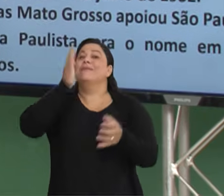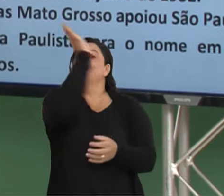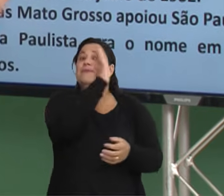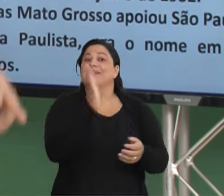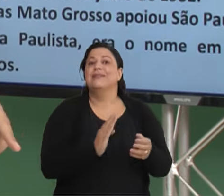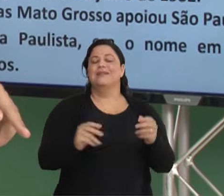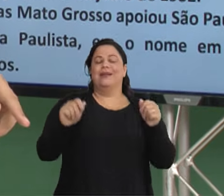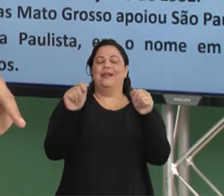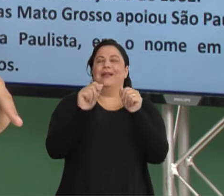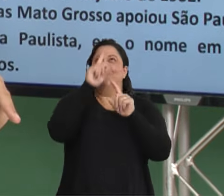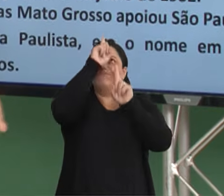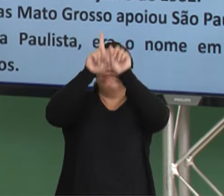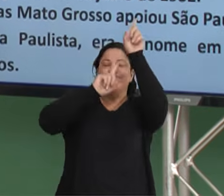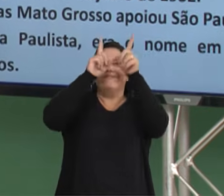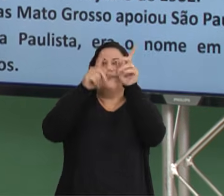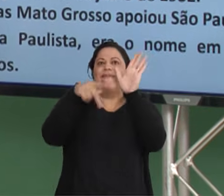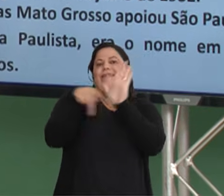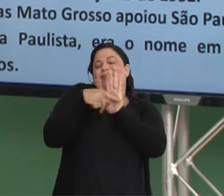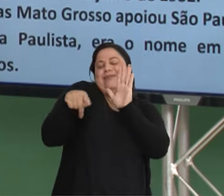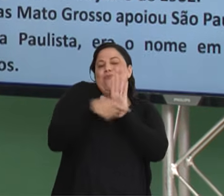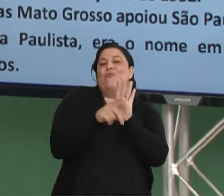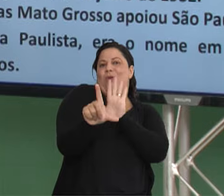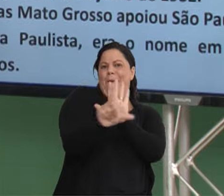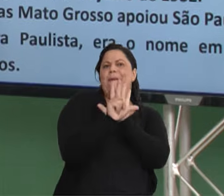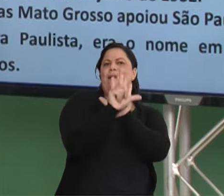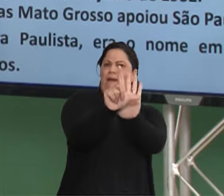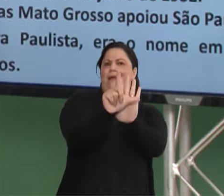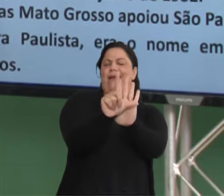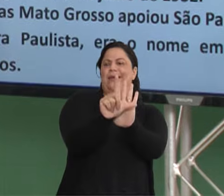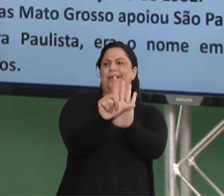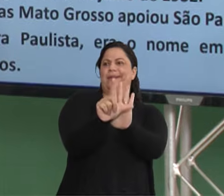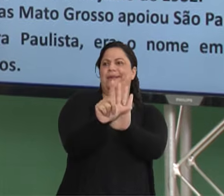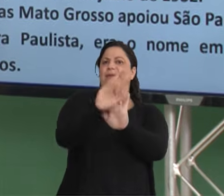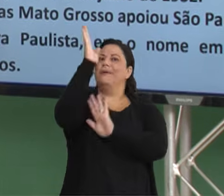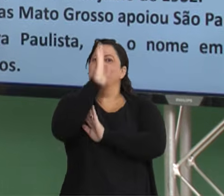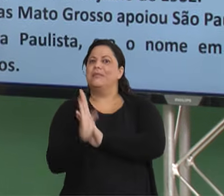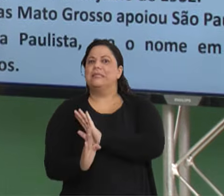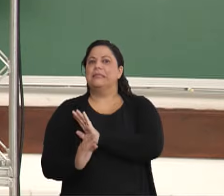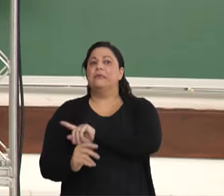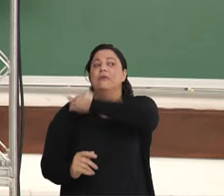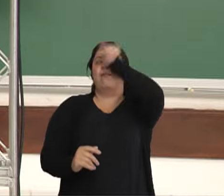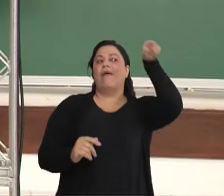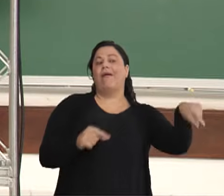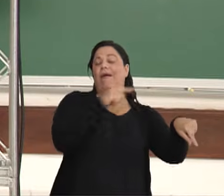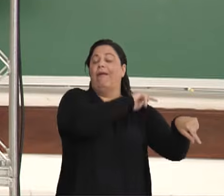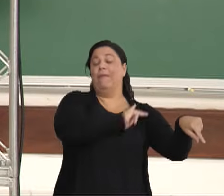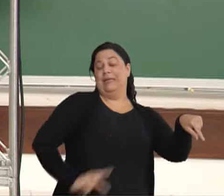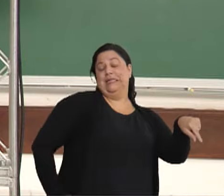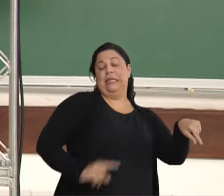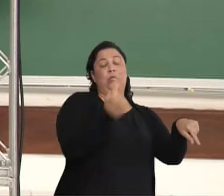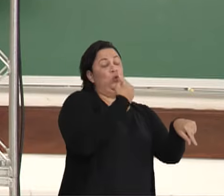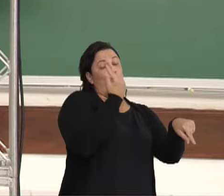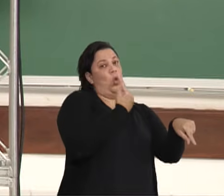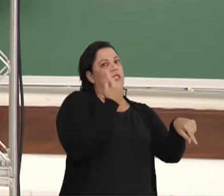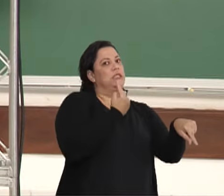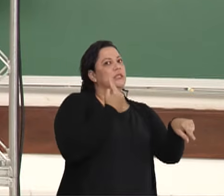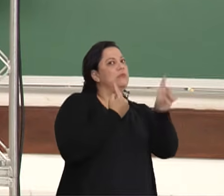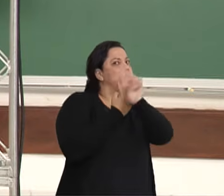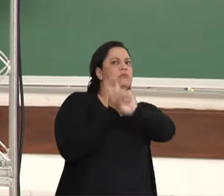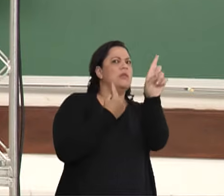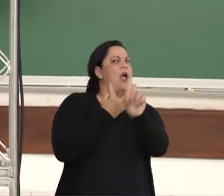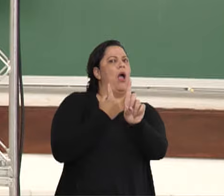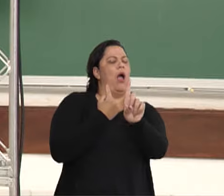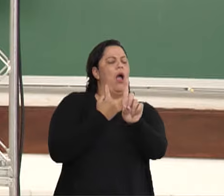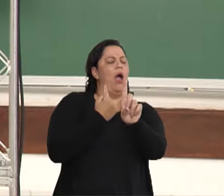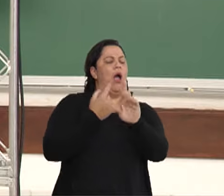leis para o Brasil e não mais que o Getúlio crie leis sozinho, só ele. Então São Paulo está dizendo que tem um motivo